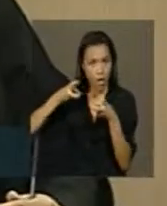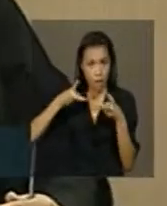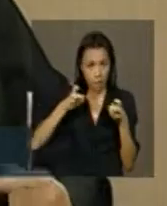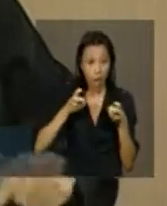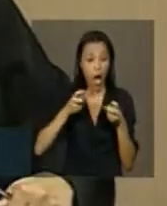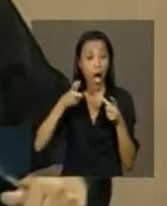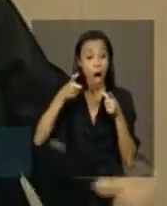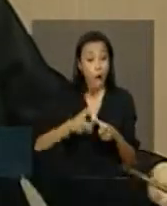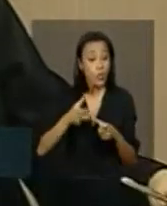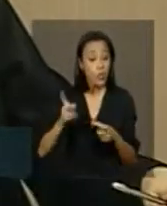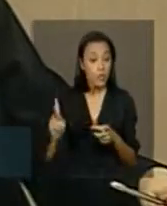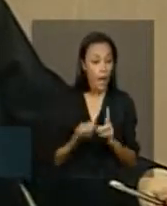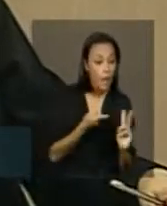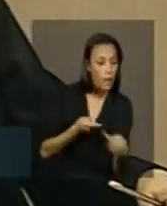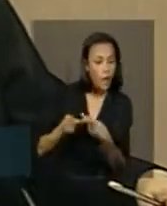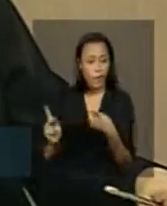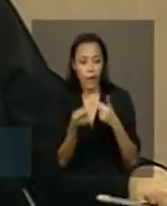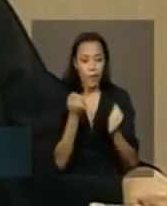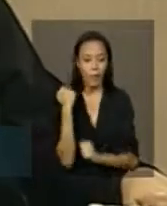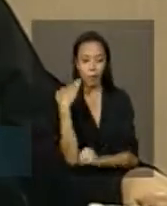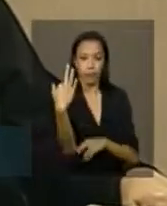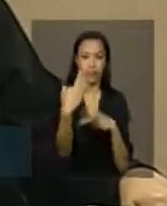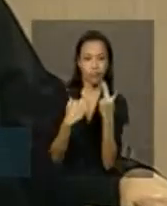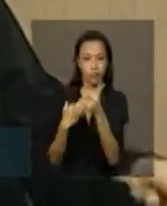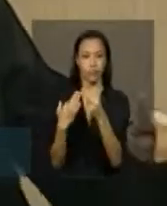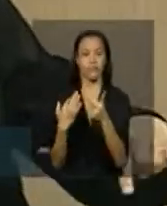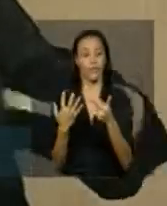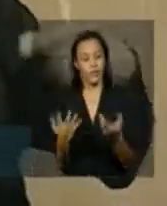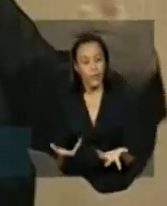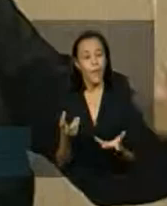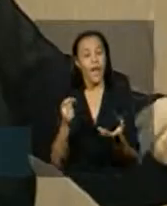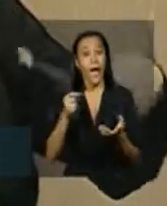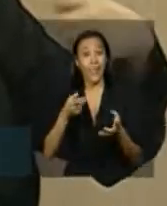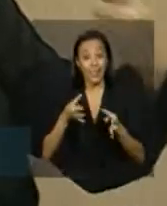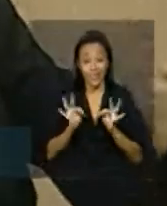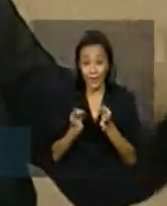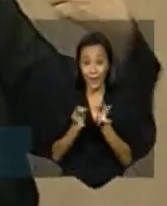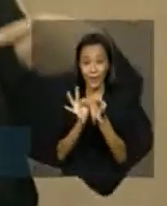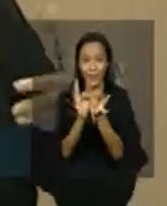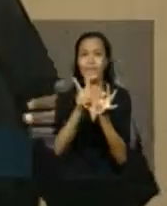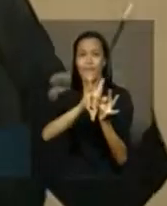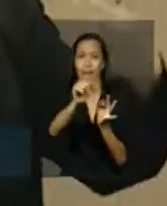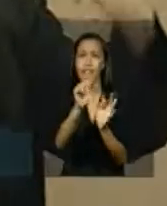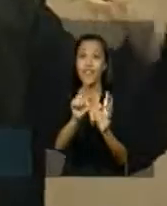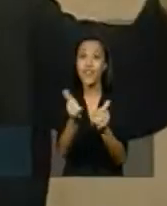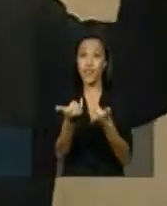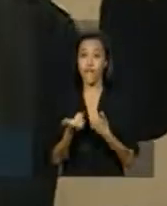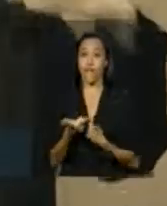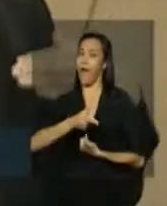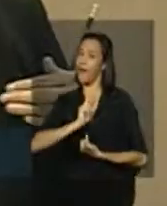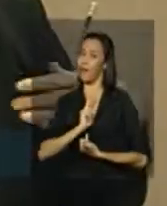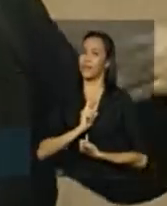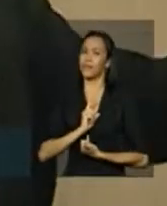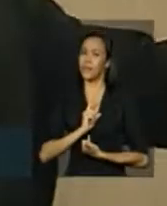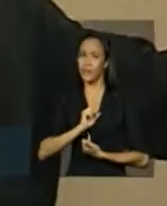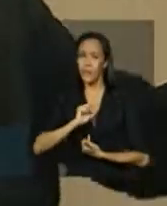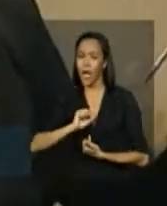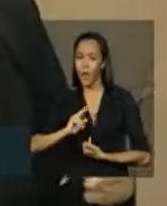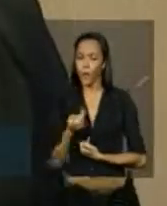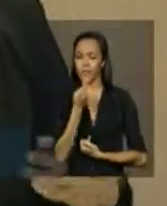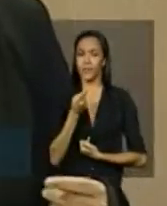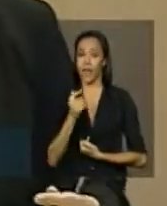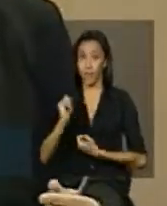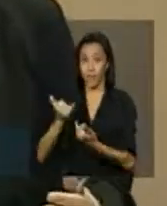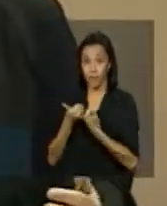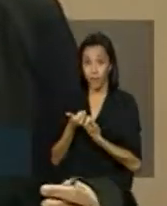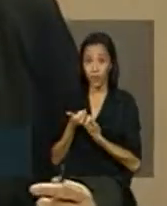satélite aquilo que a mudança do perfil desmatamento então a tecnologia vou informar antes vamos agir além do preventivamente